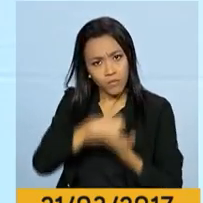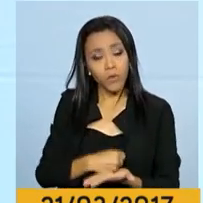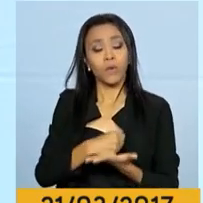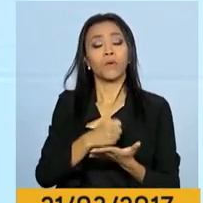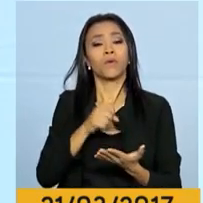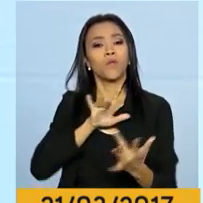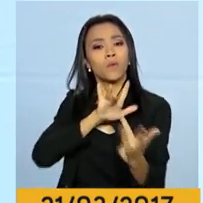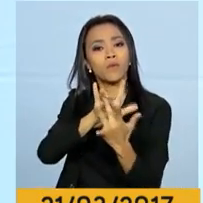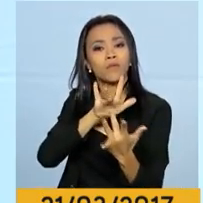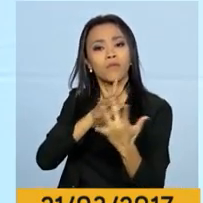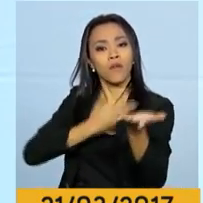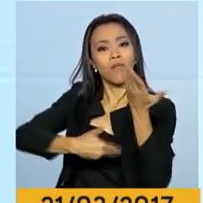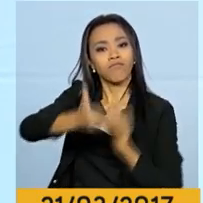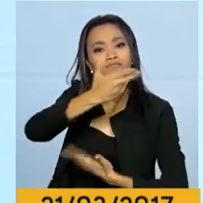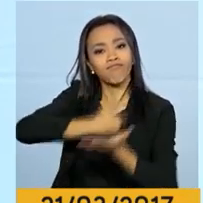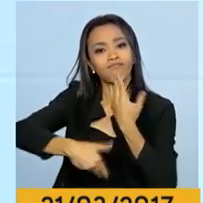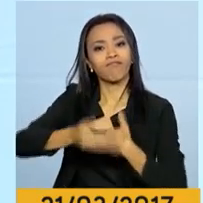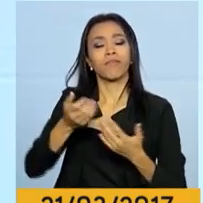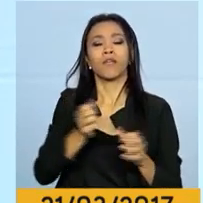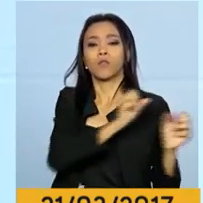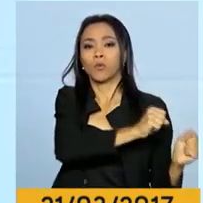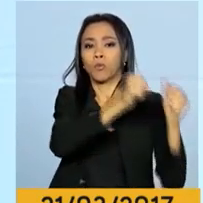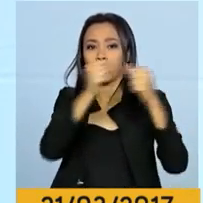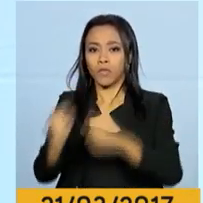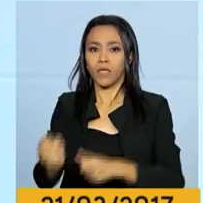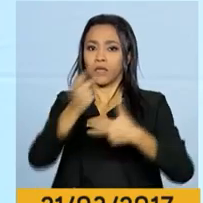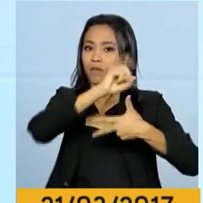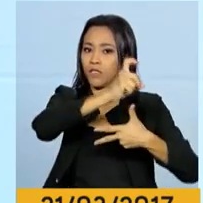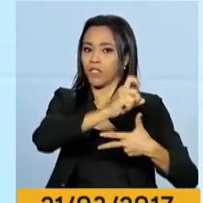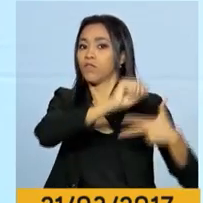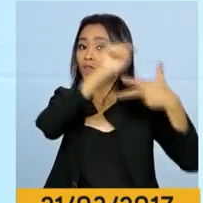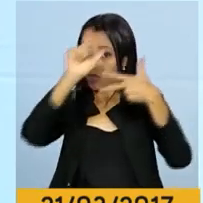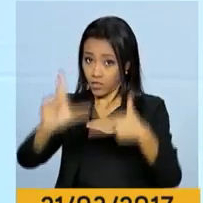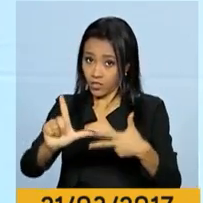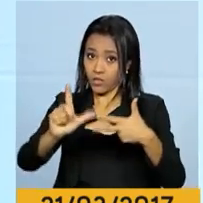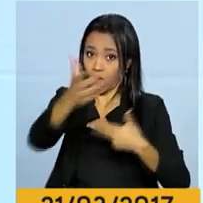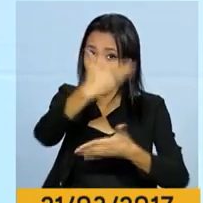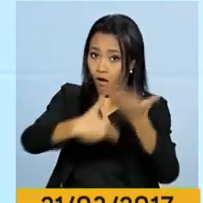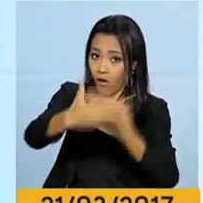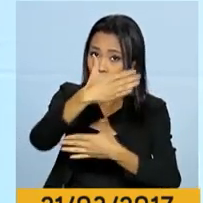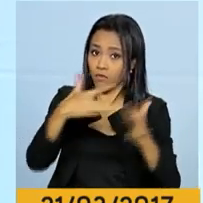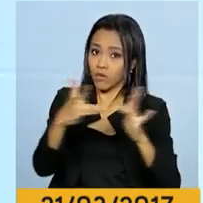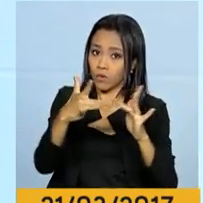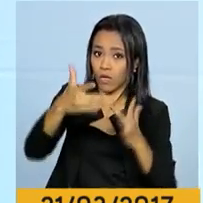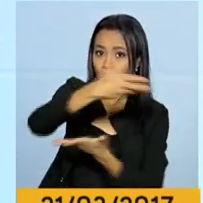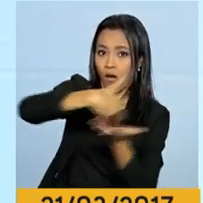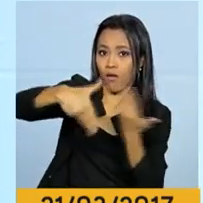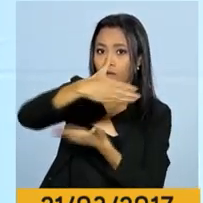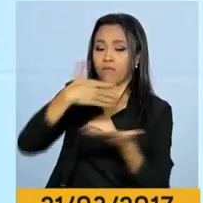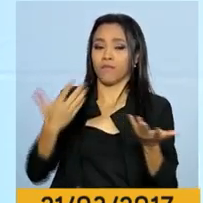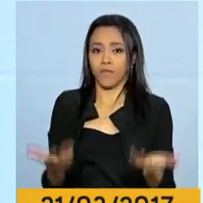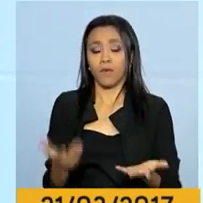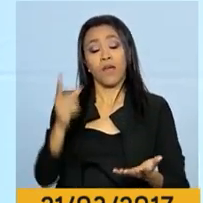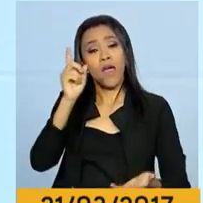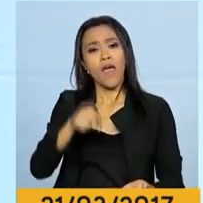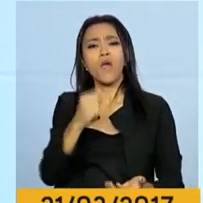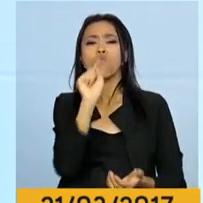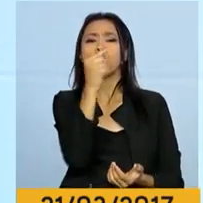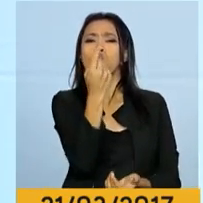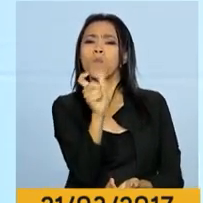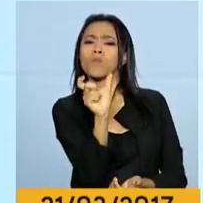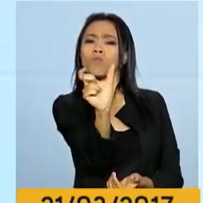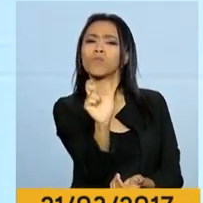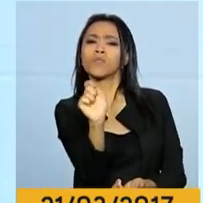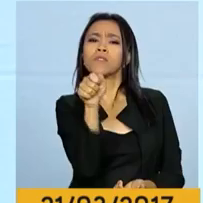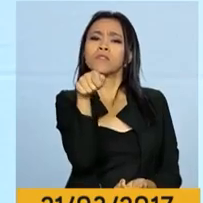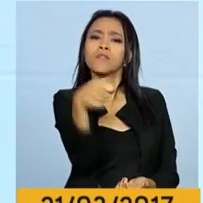interação existente entre o Legislativo e o Executivo, pautado por uma palavra que é aquela que dirige o